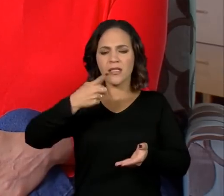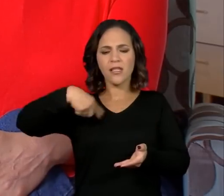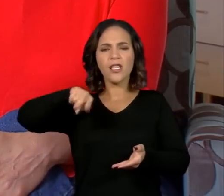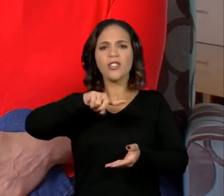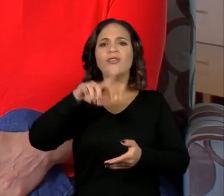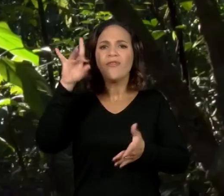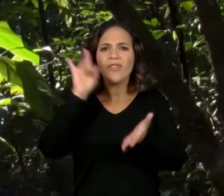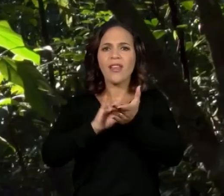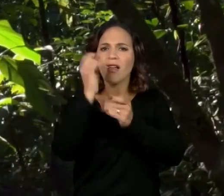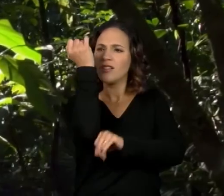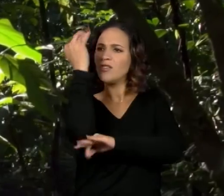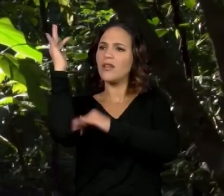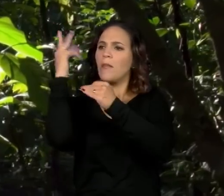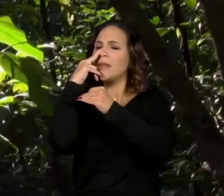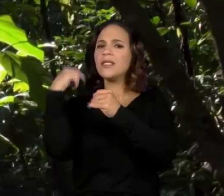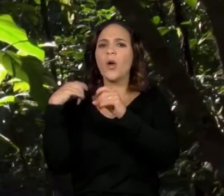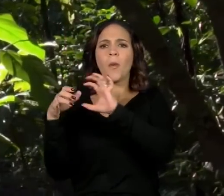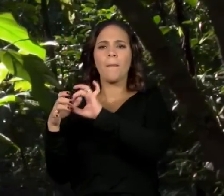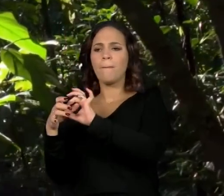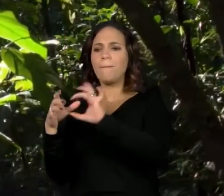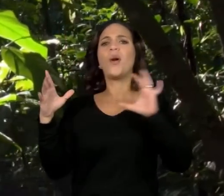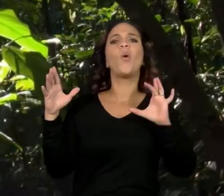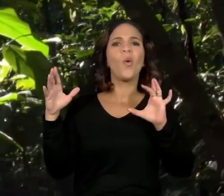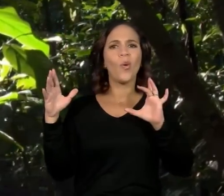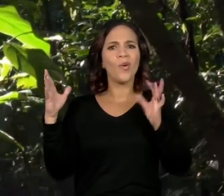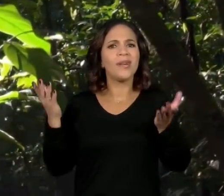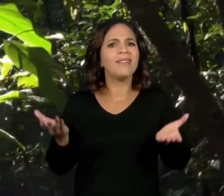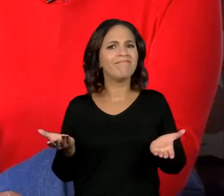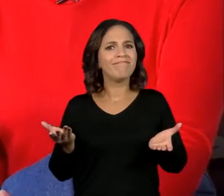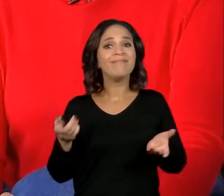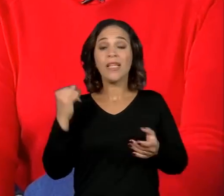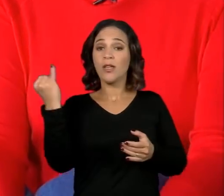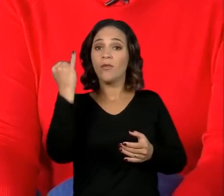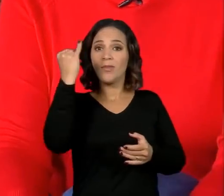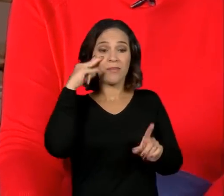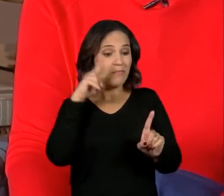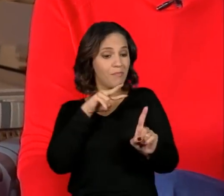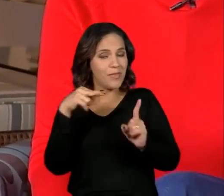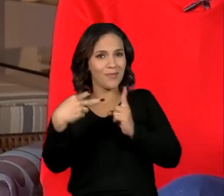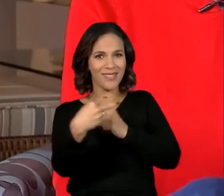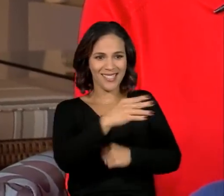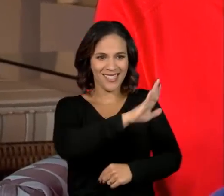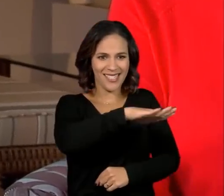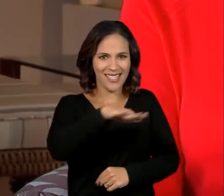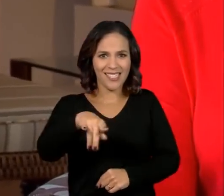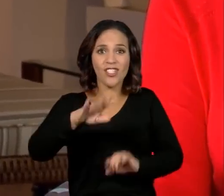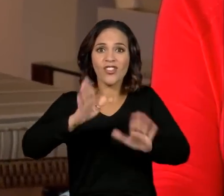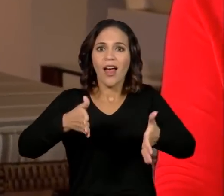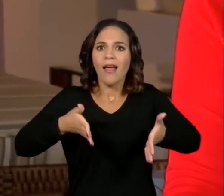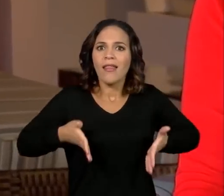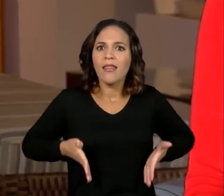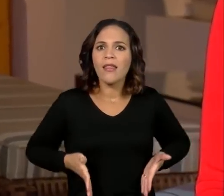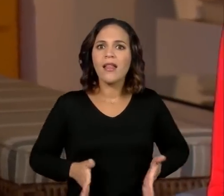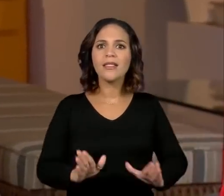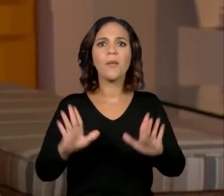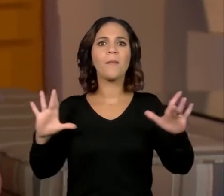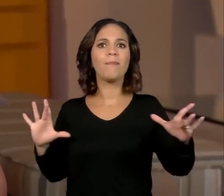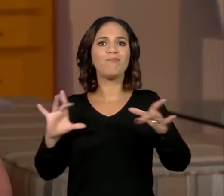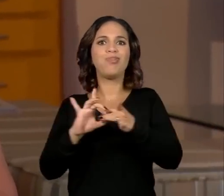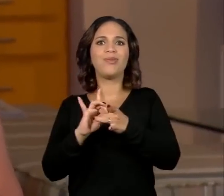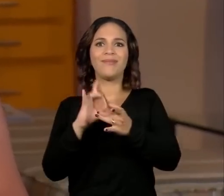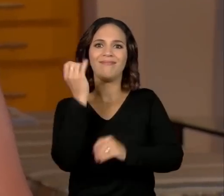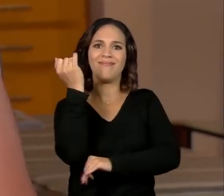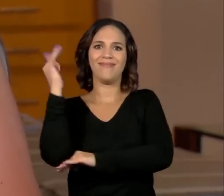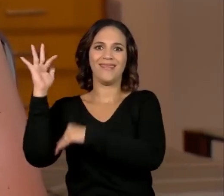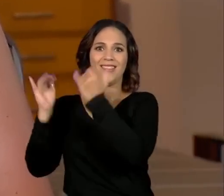da natureza? É muito importante a gente partir da perspectiva de que as crianças, elas já nascem com essa conexão e que